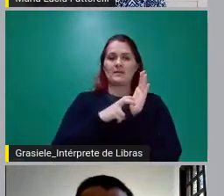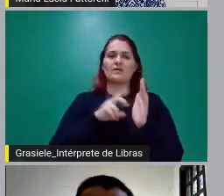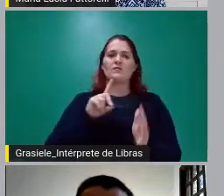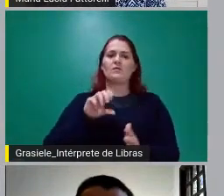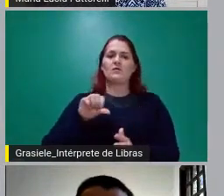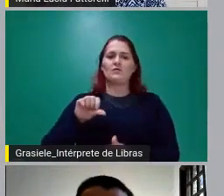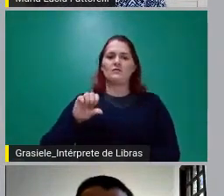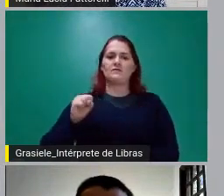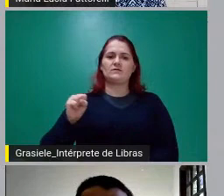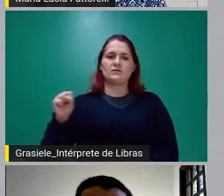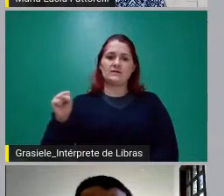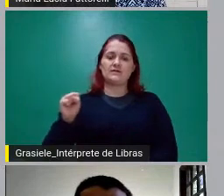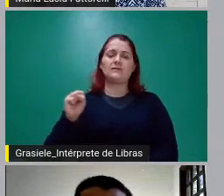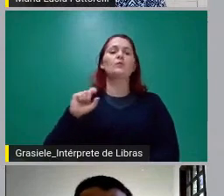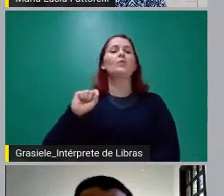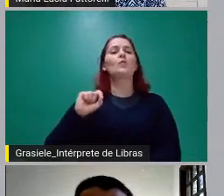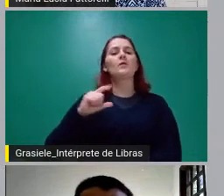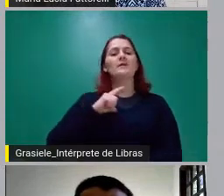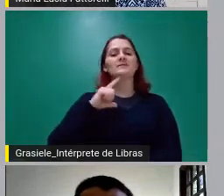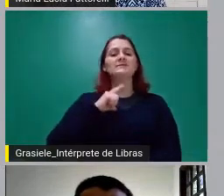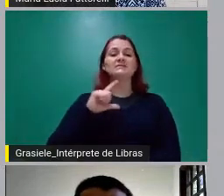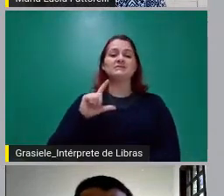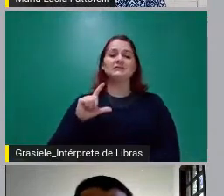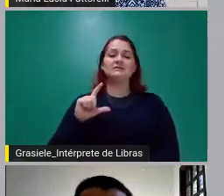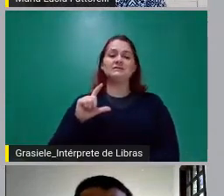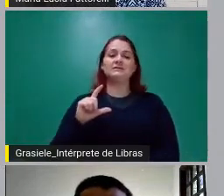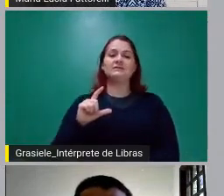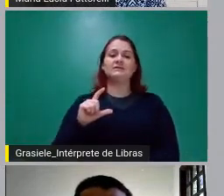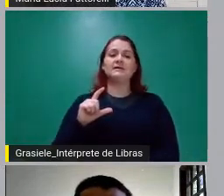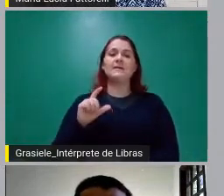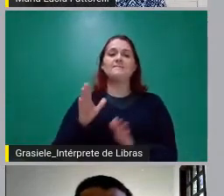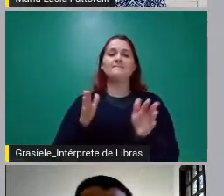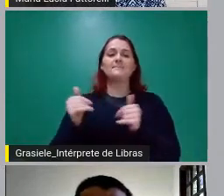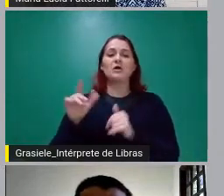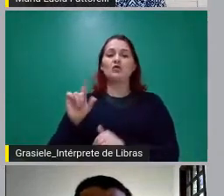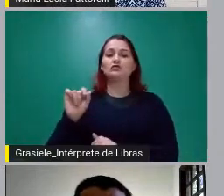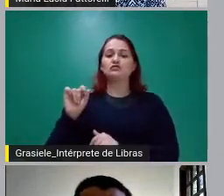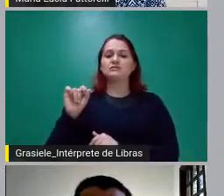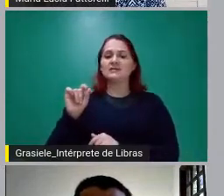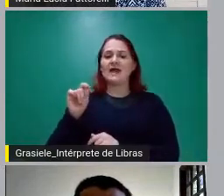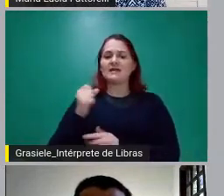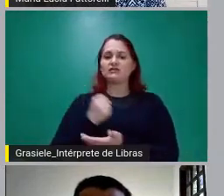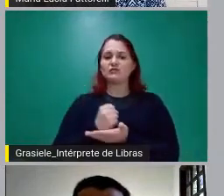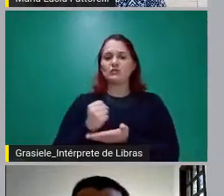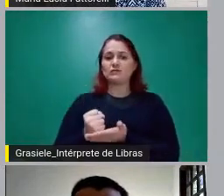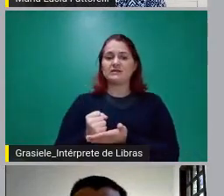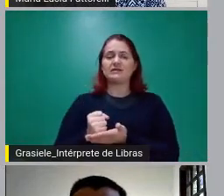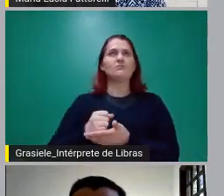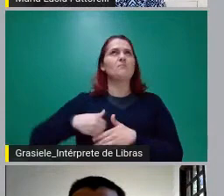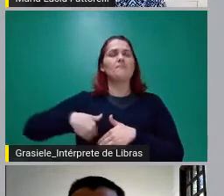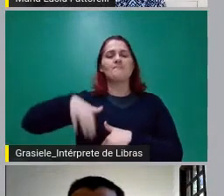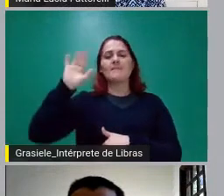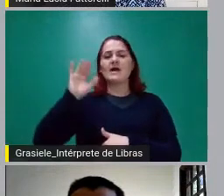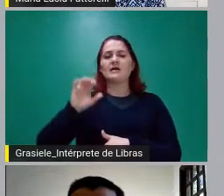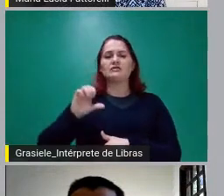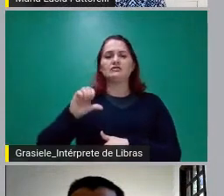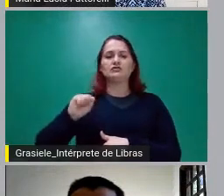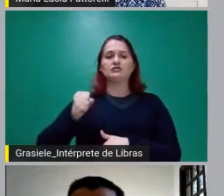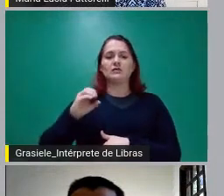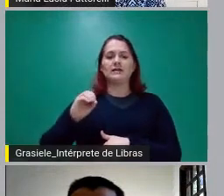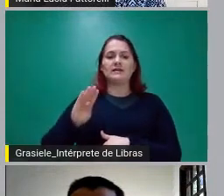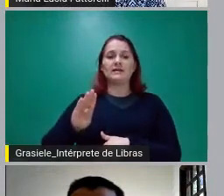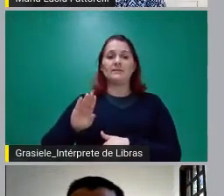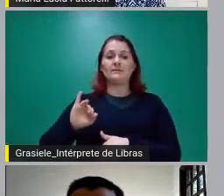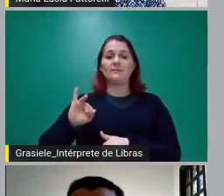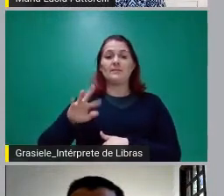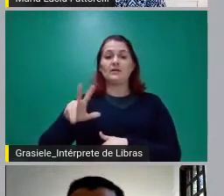88, conformavam um pacote de 10 instrumentos contratuais que envolveram soma superior a 80 bilhões, que correspondia mais ou